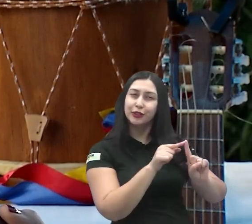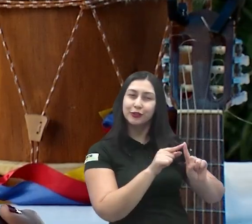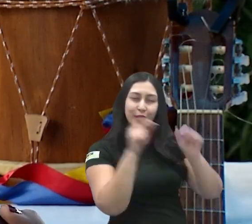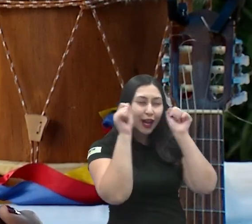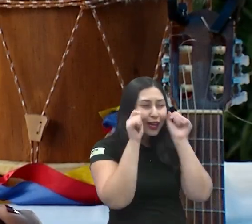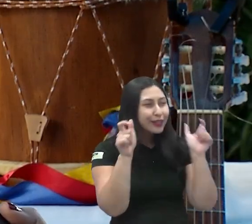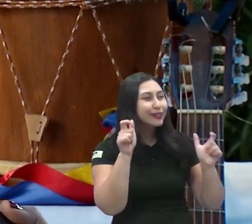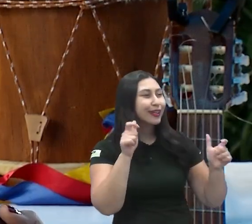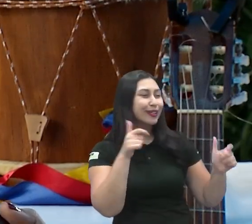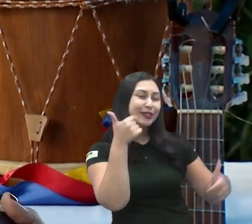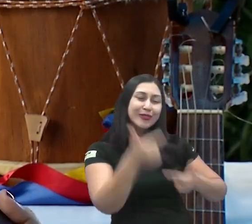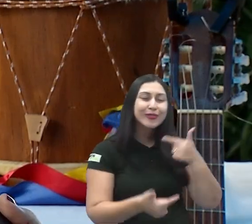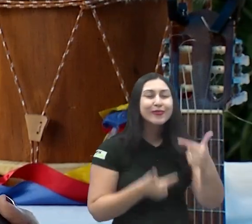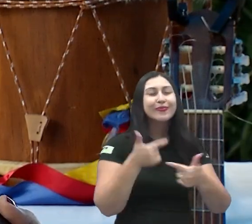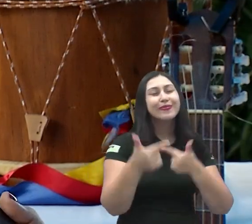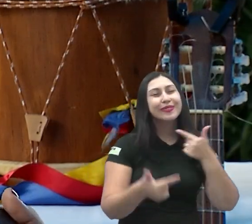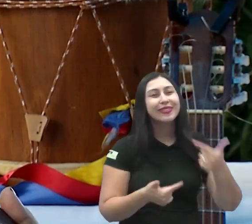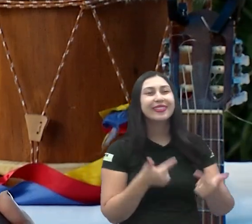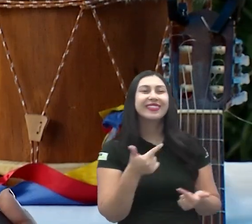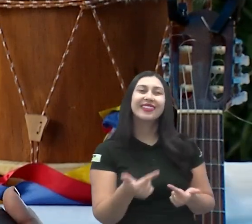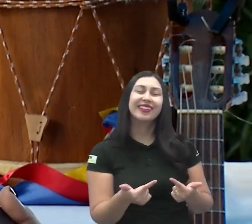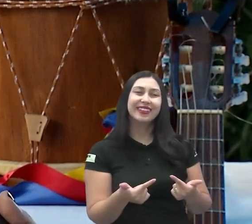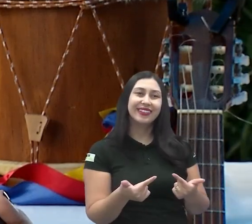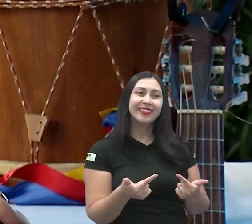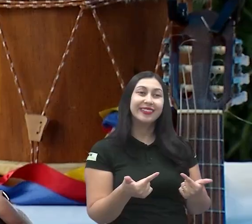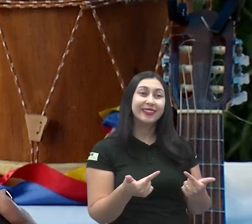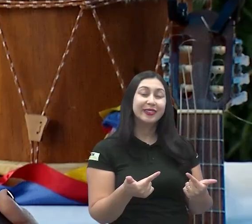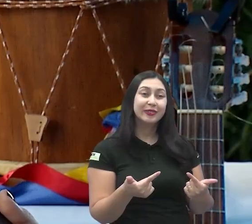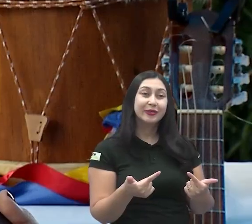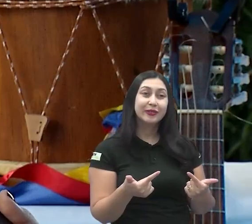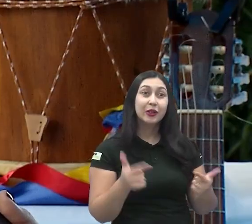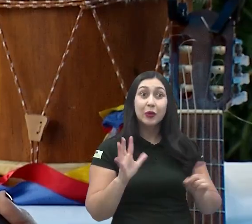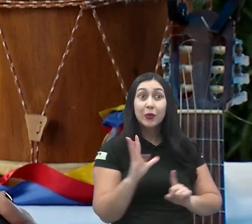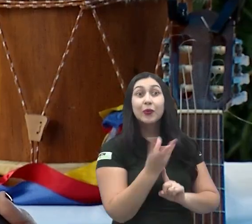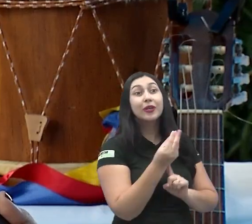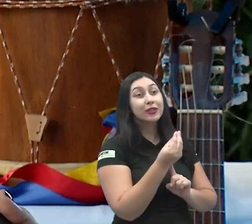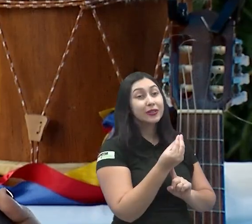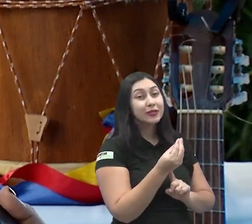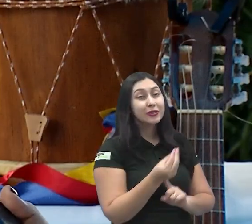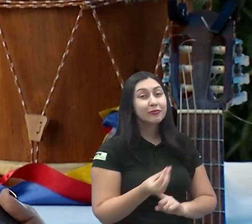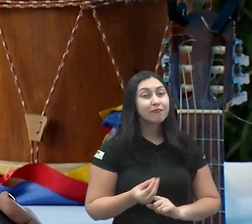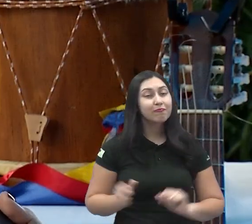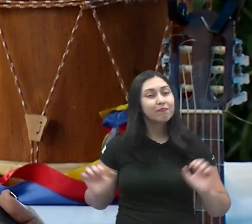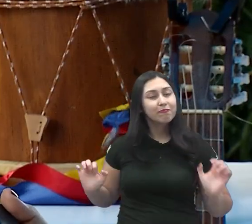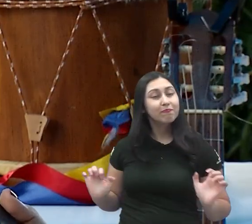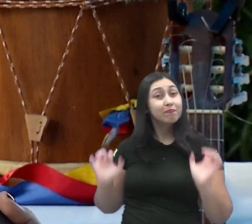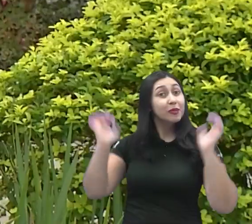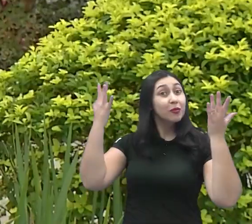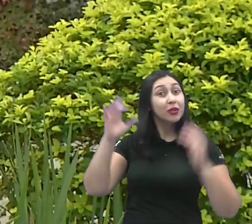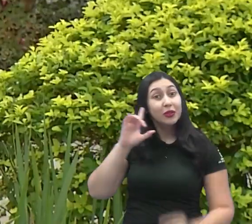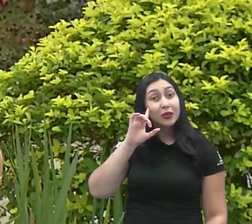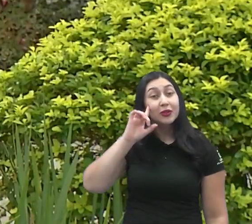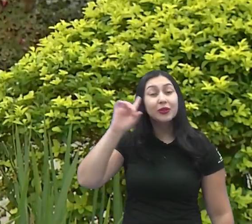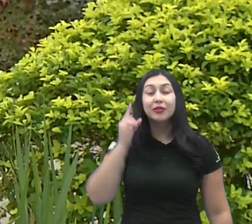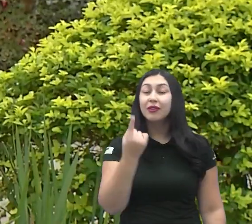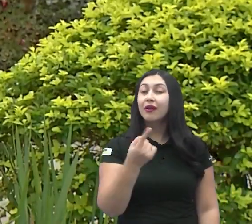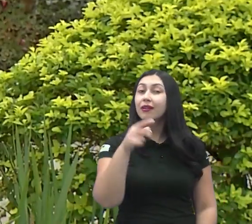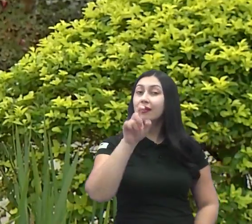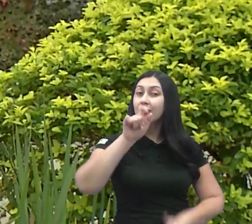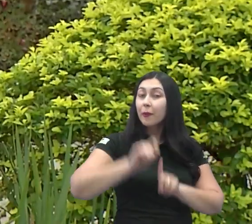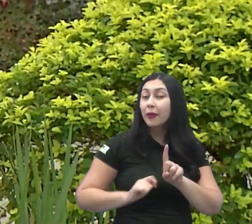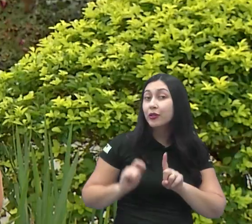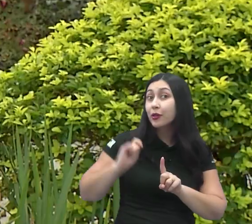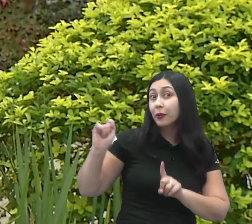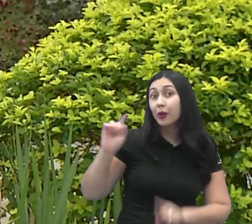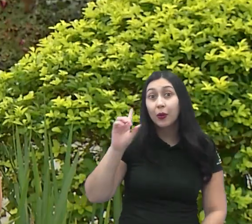o nosso propósito de levantar, de acordar, né? E trabalhar com arte. Celebrado